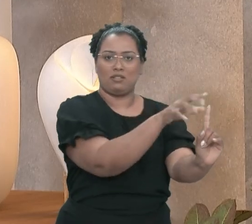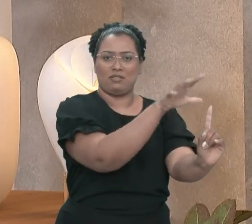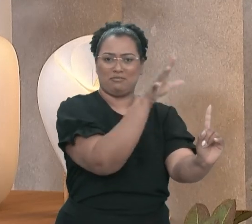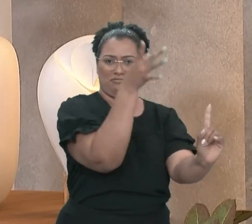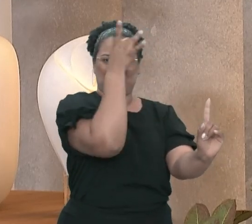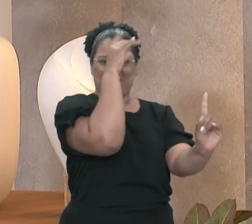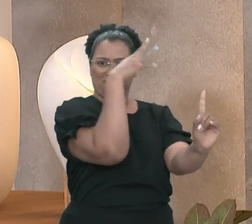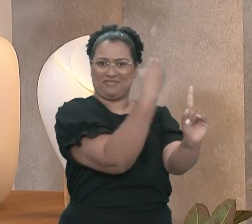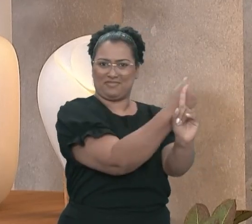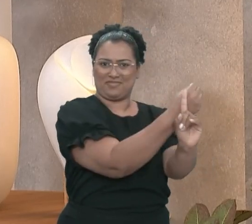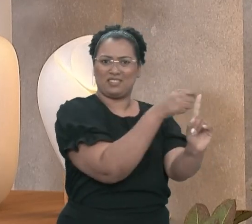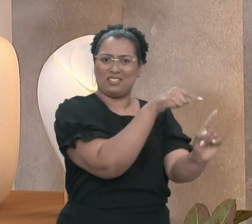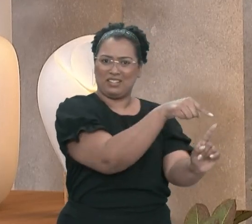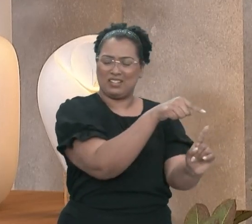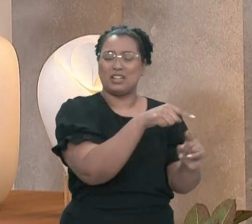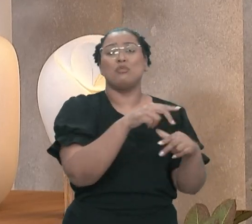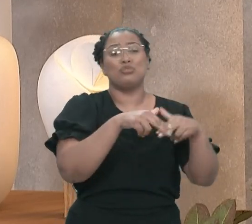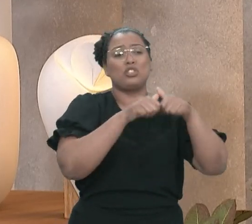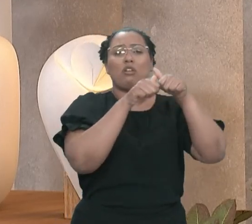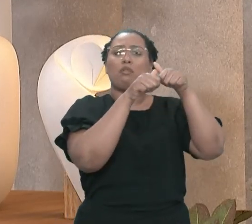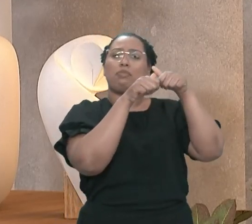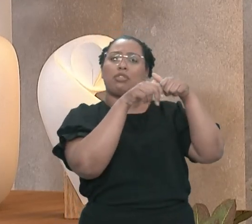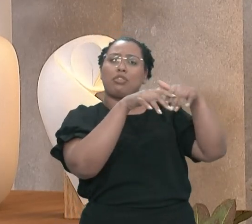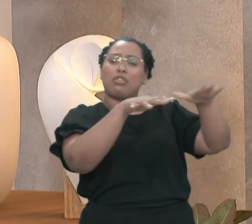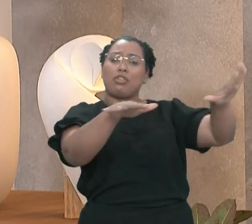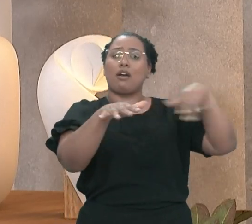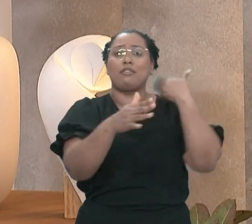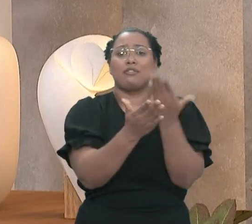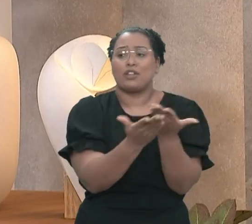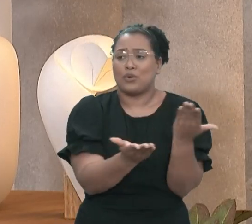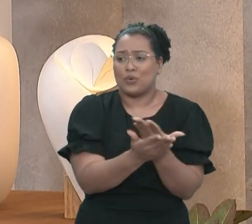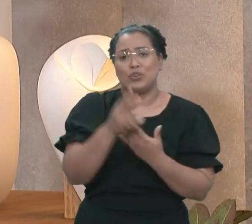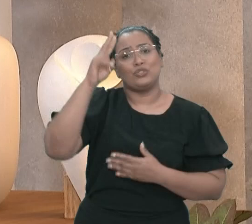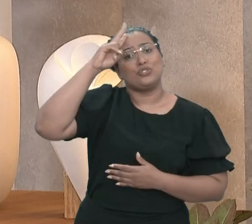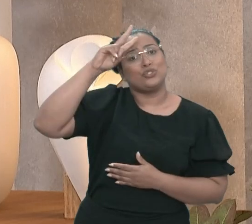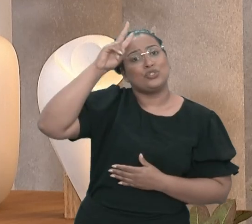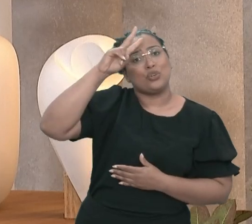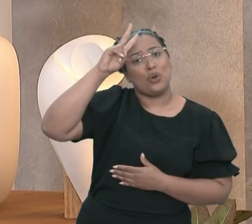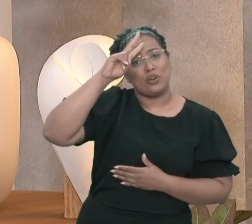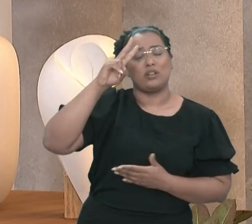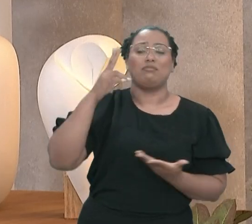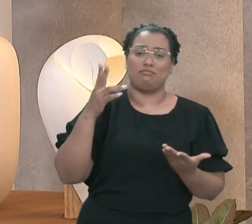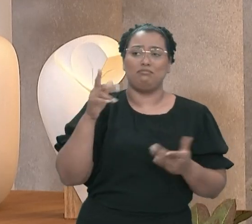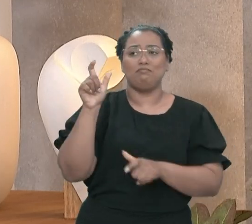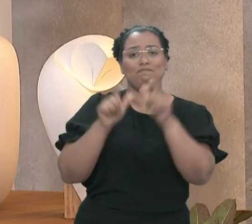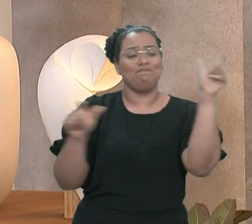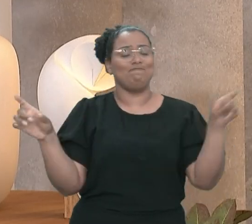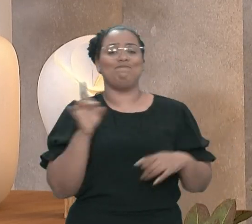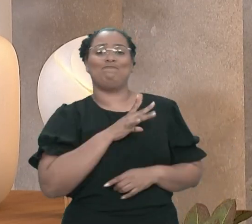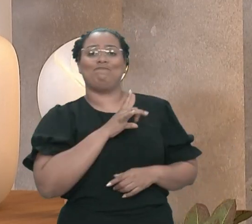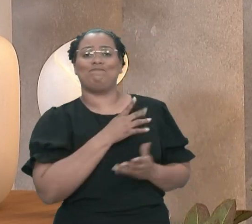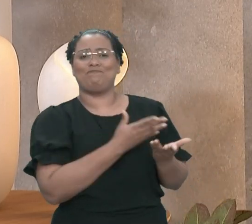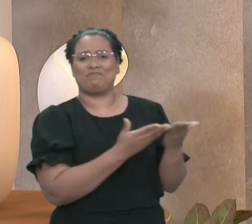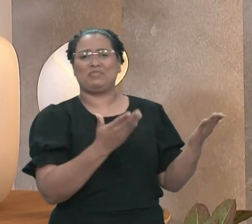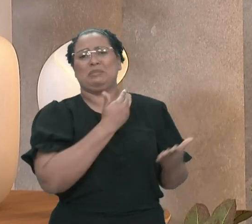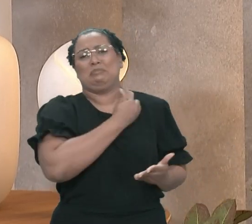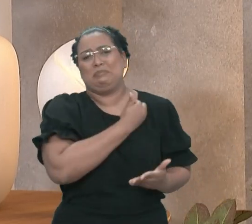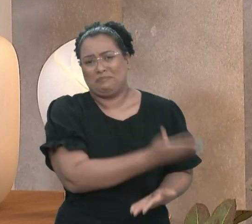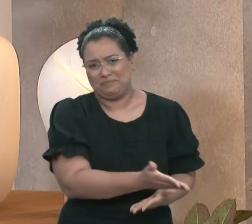que essa doença fosse estigmatizada, e isso prejudica não só a pessoa que se sente